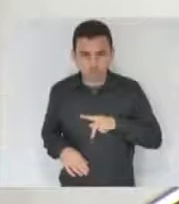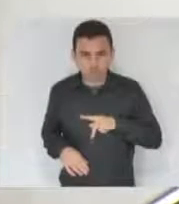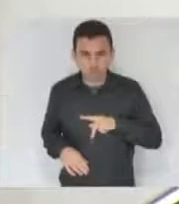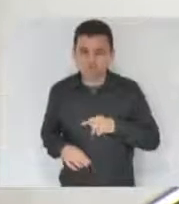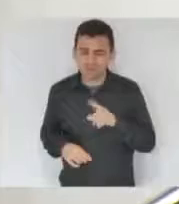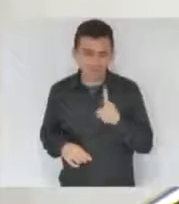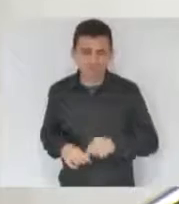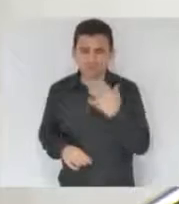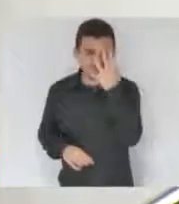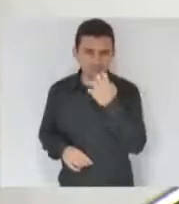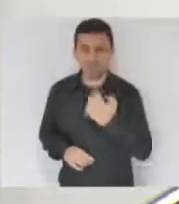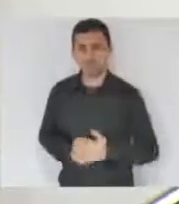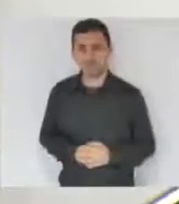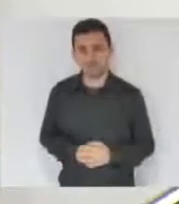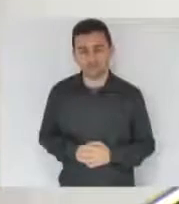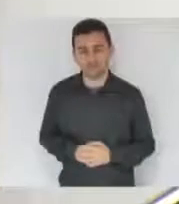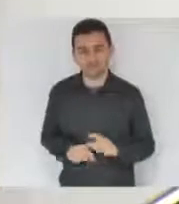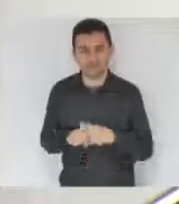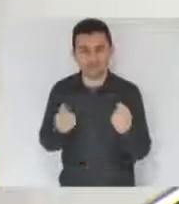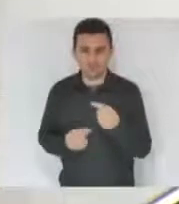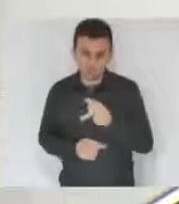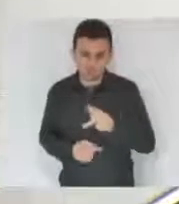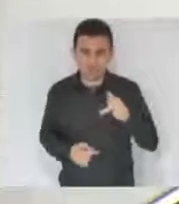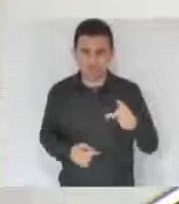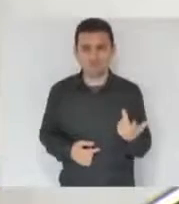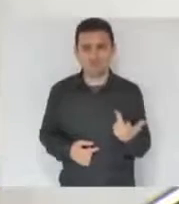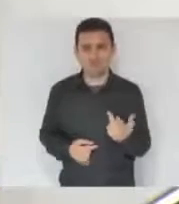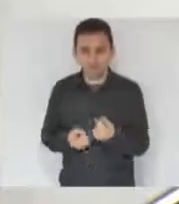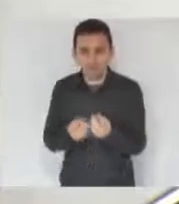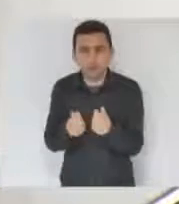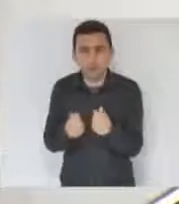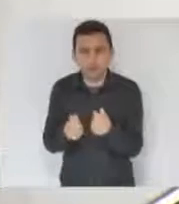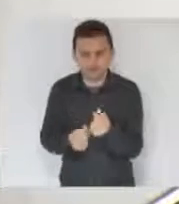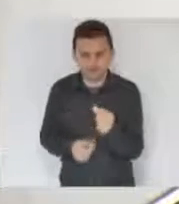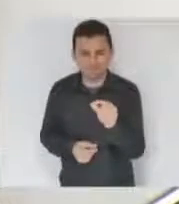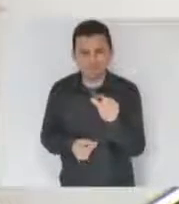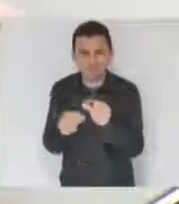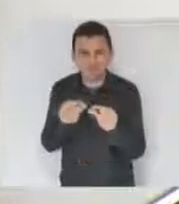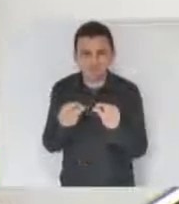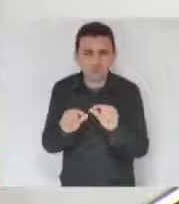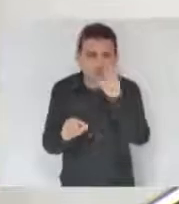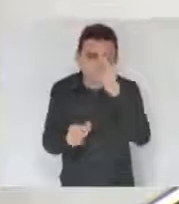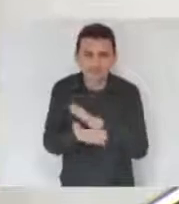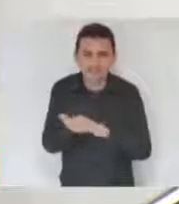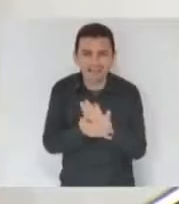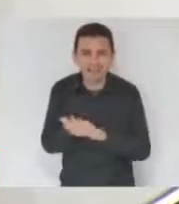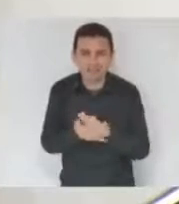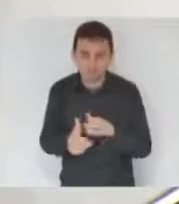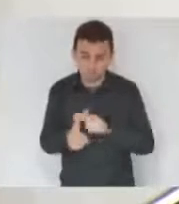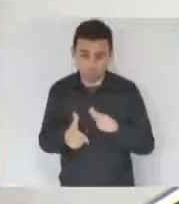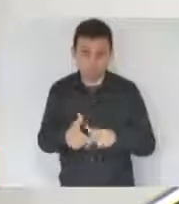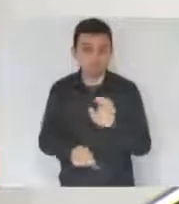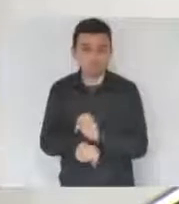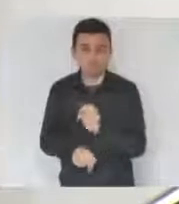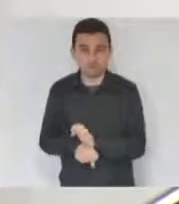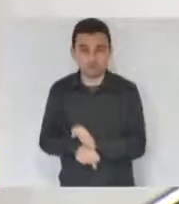algo muito sério. E fazer PPP de coisinha miúda que não resolve nada não vai resolver o problema do Estado. Por